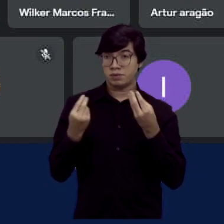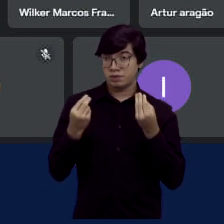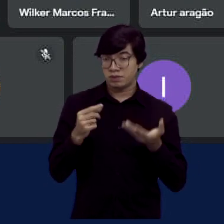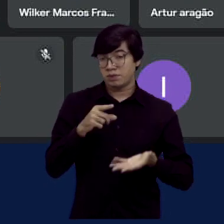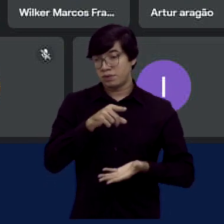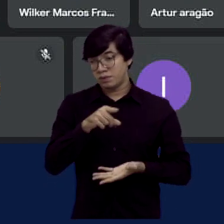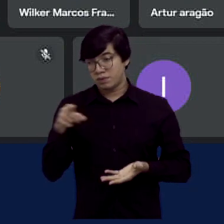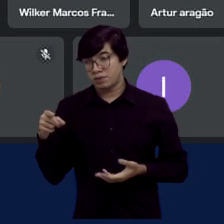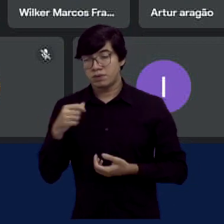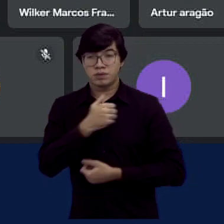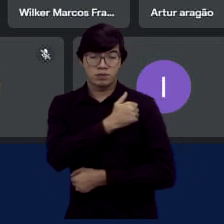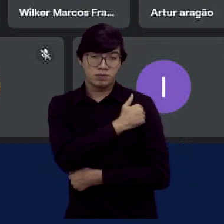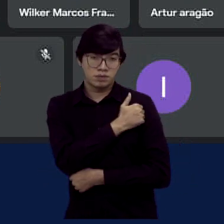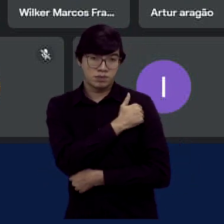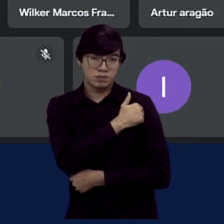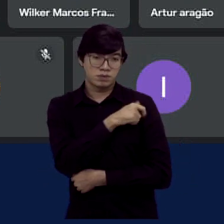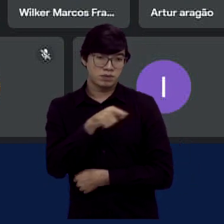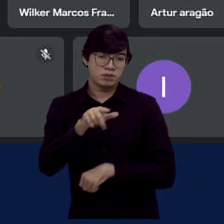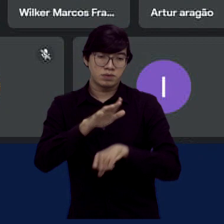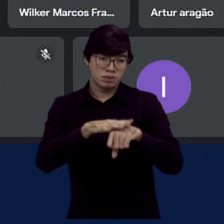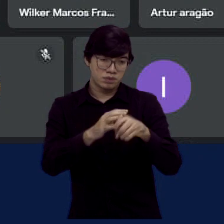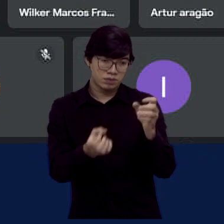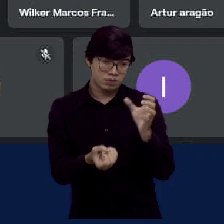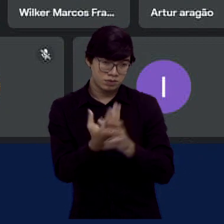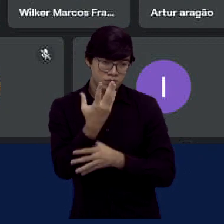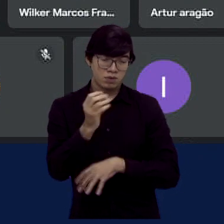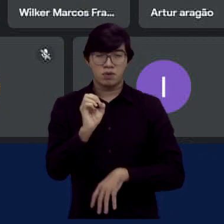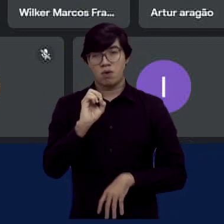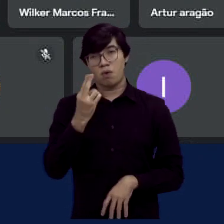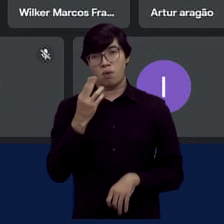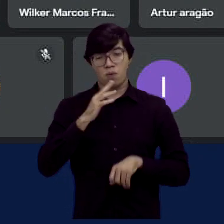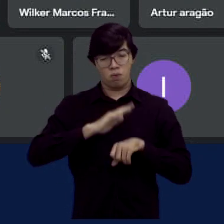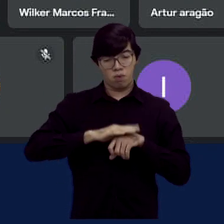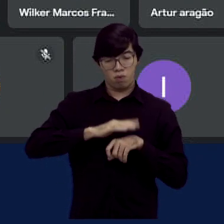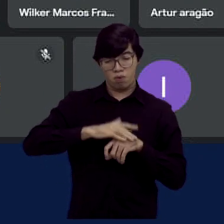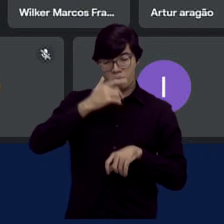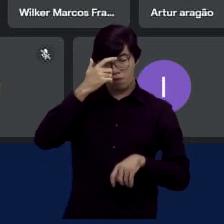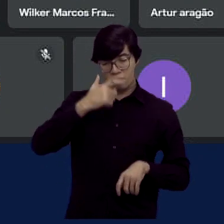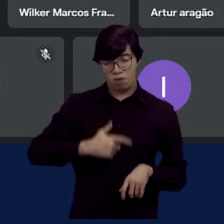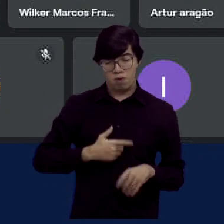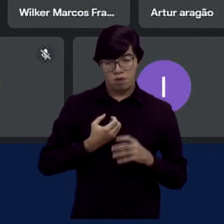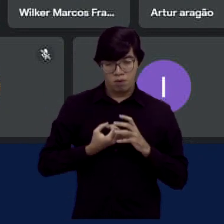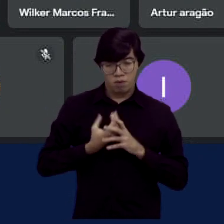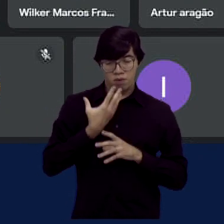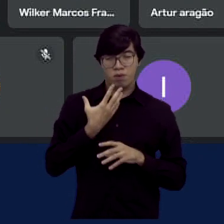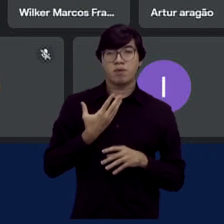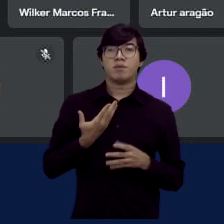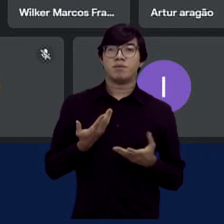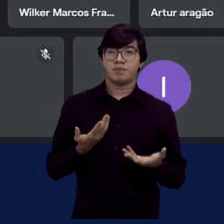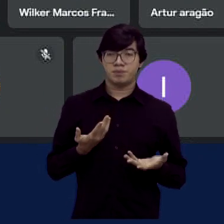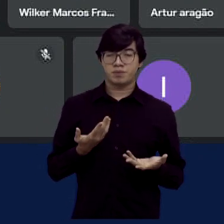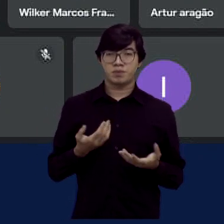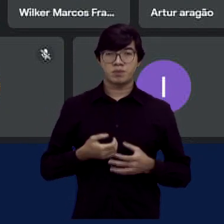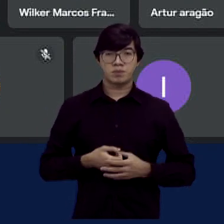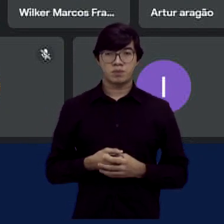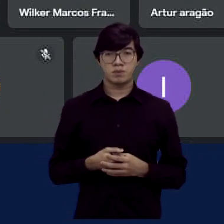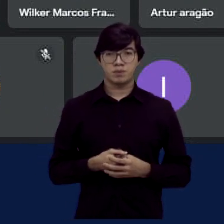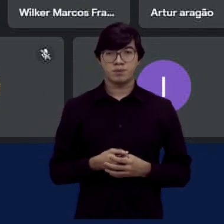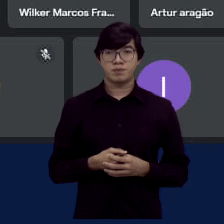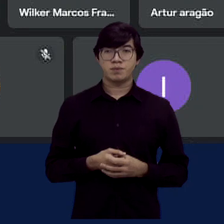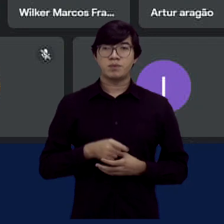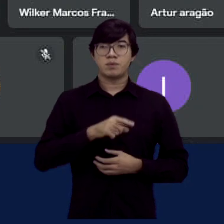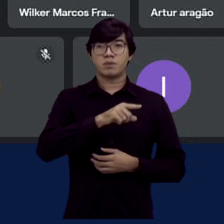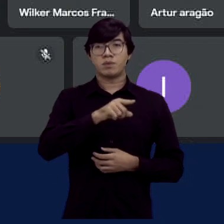alunos, é através de uma produção sua. Então, isso são questões que os professores